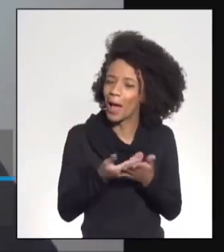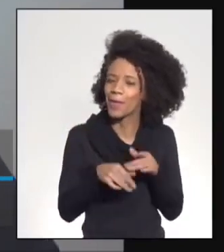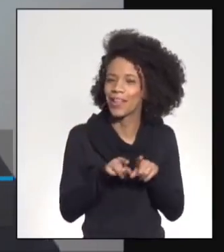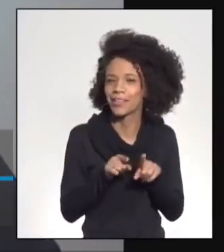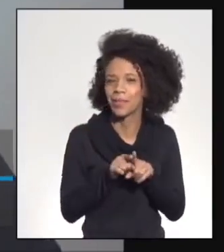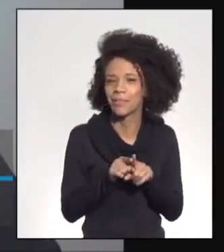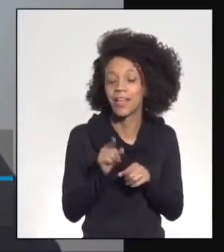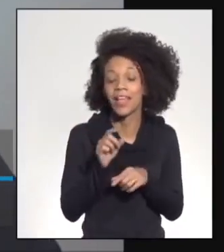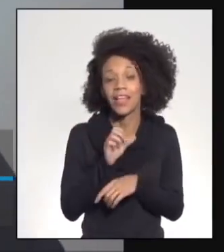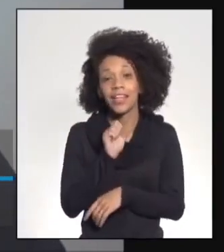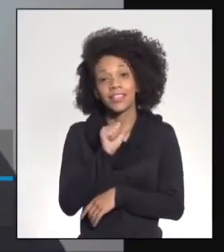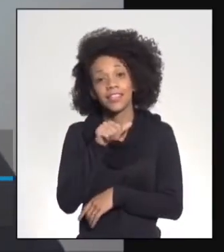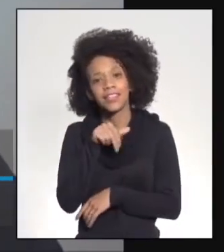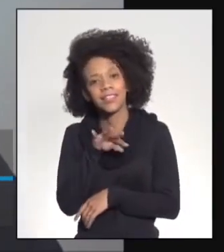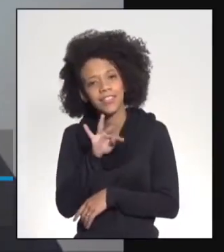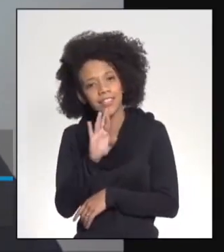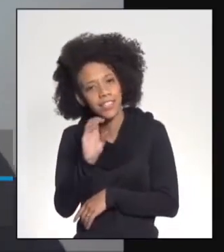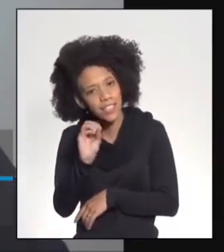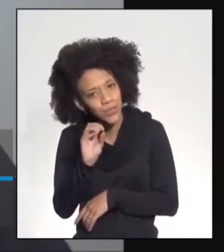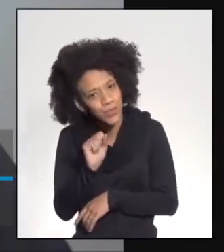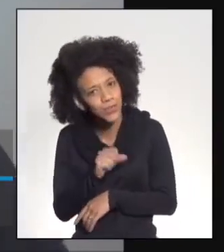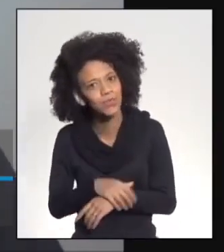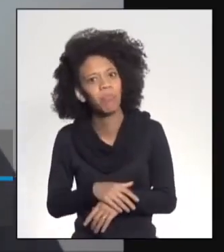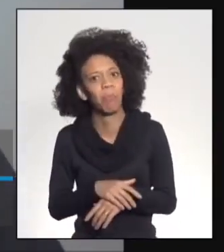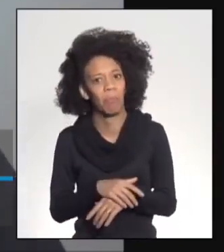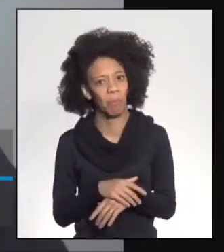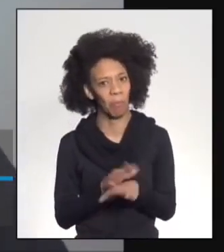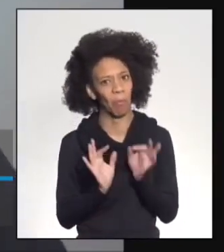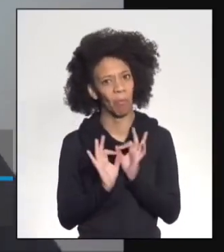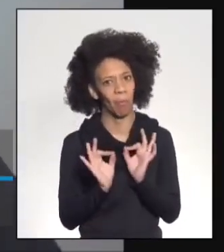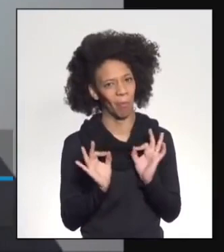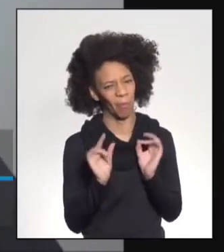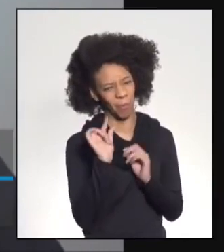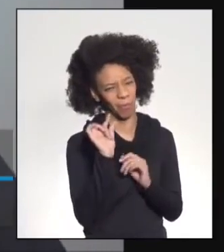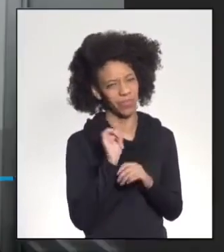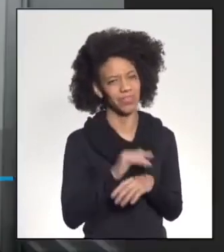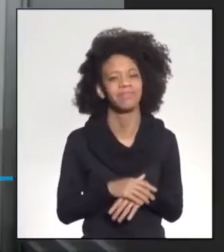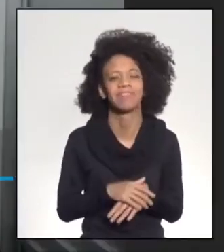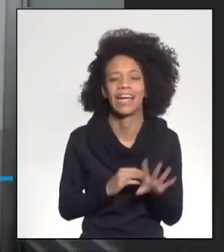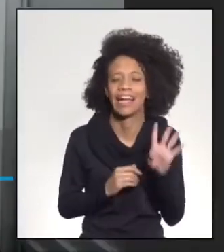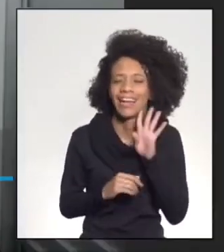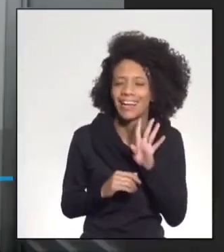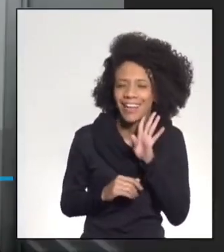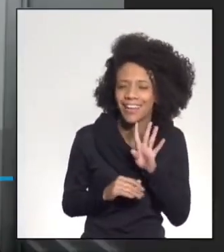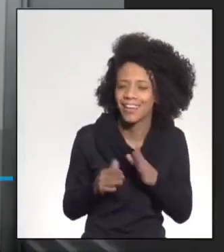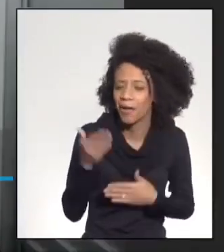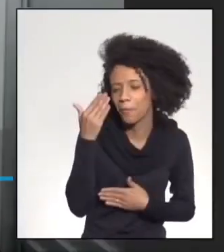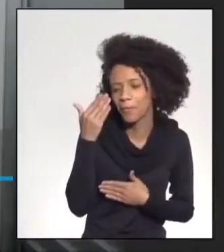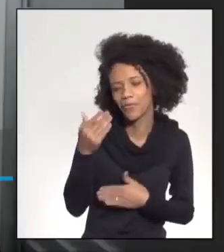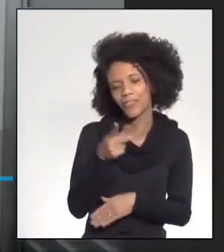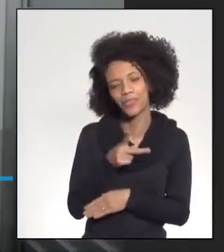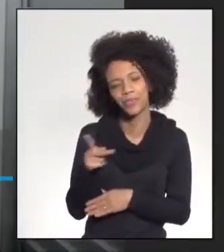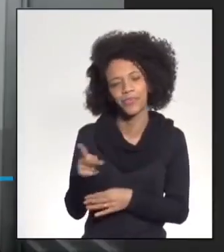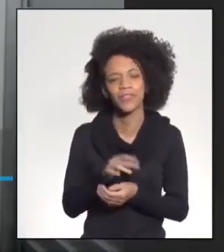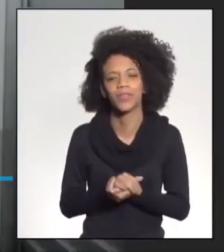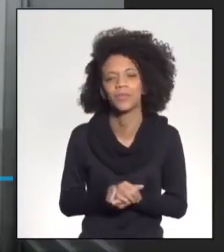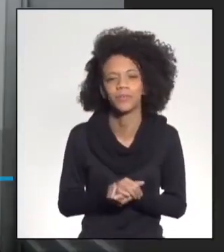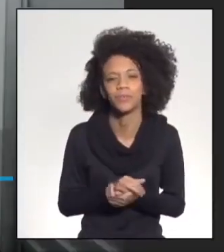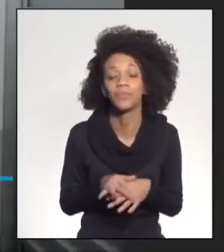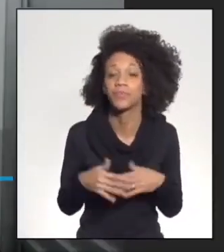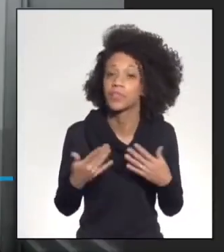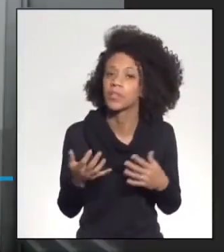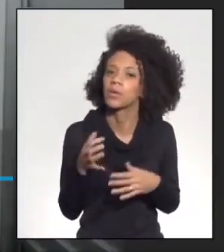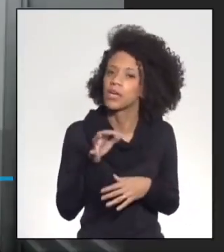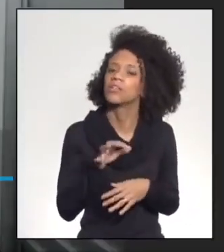é de Santos, hein? Olha, um pouquinho longe. Legal, obrigada, professor. Bom, pessoal, é